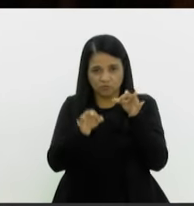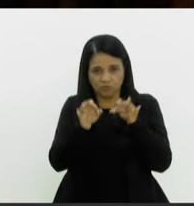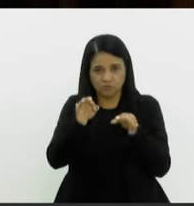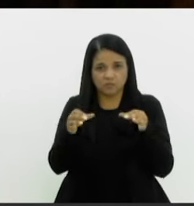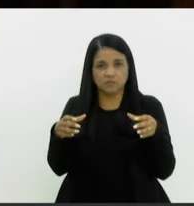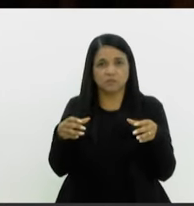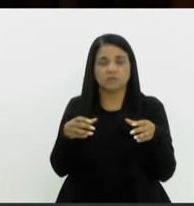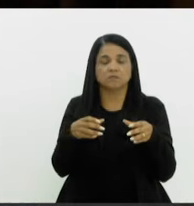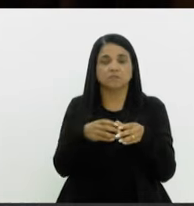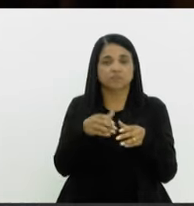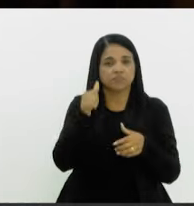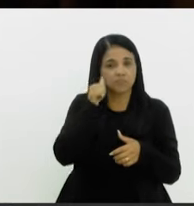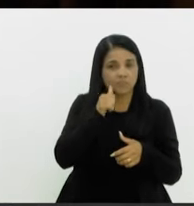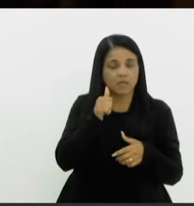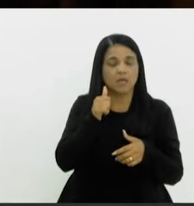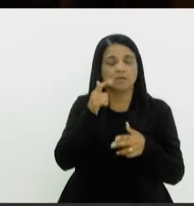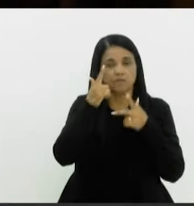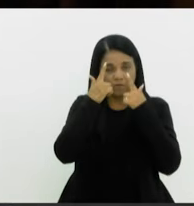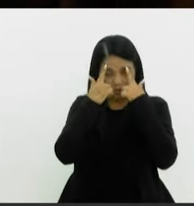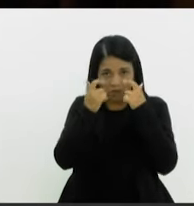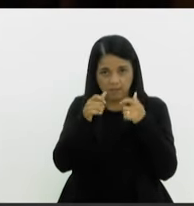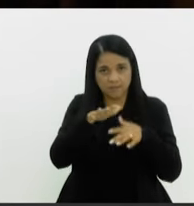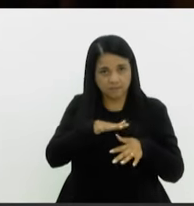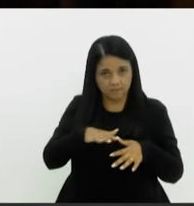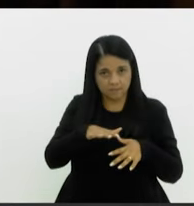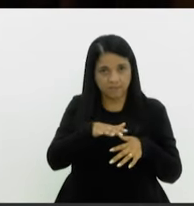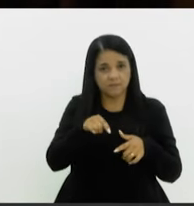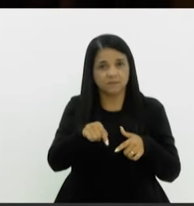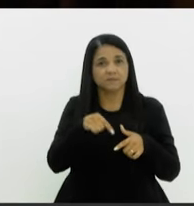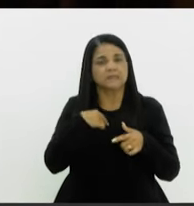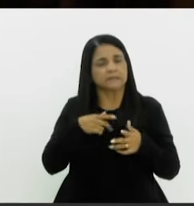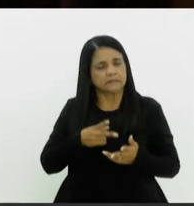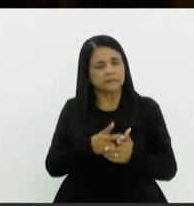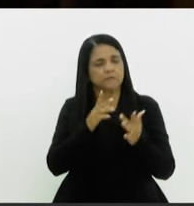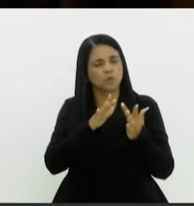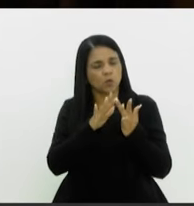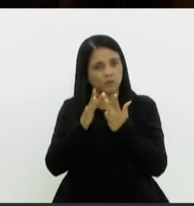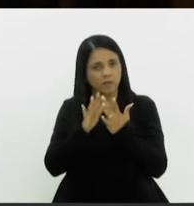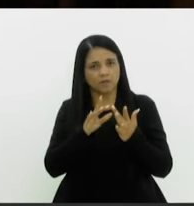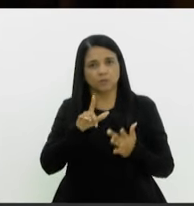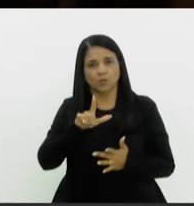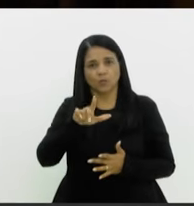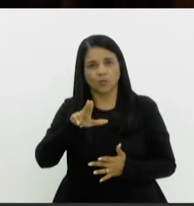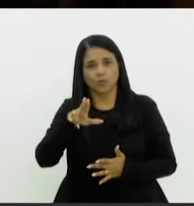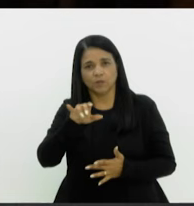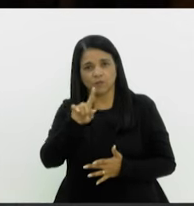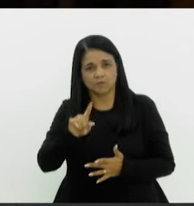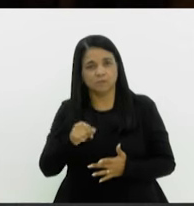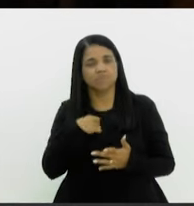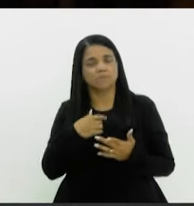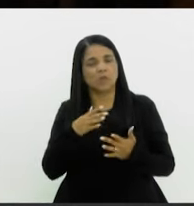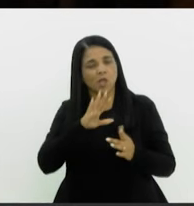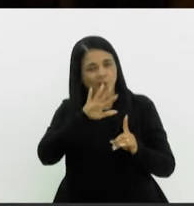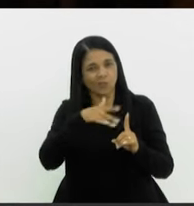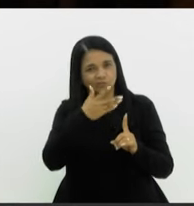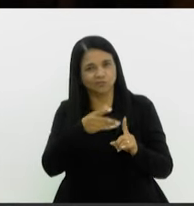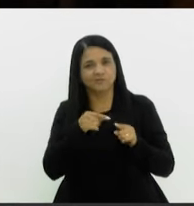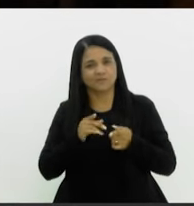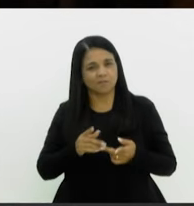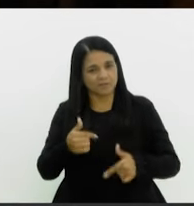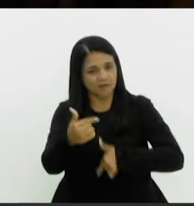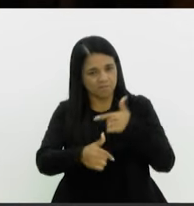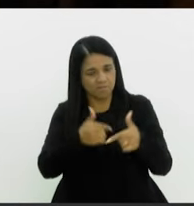situação de violência tenho estado com a Eloí com bastante frequência e elogio bastante seu trabalho e cumprimentando